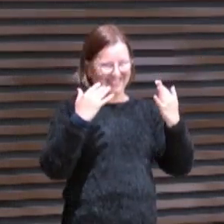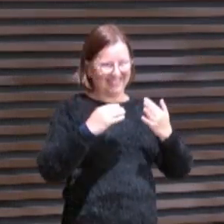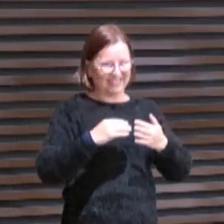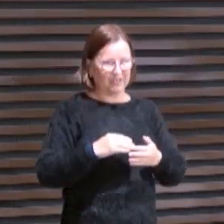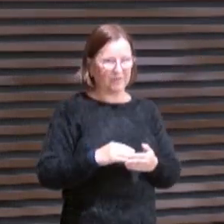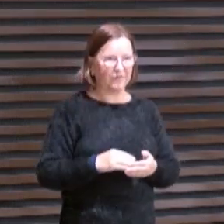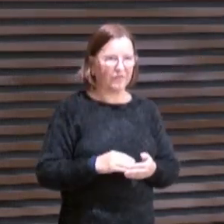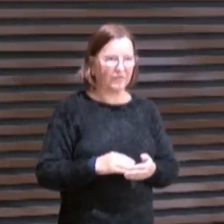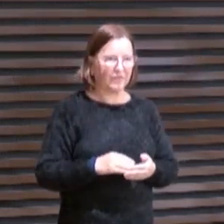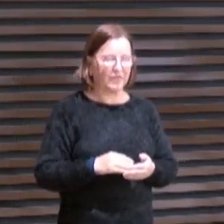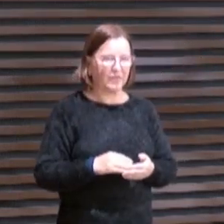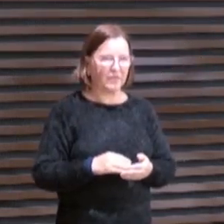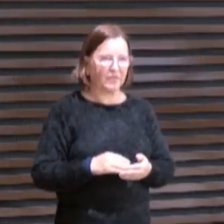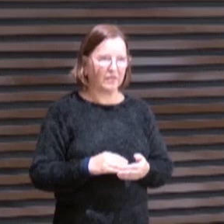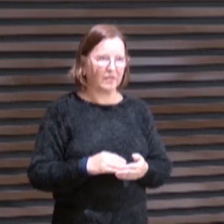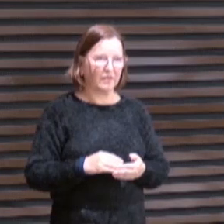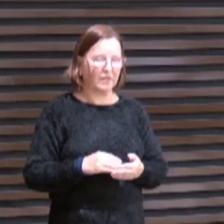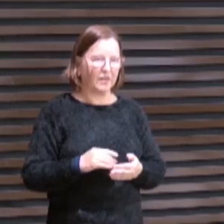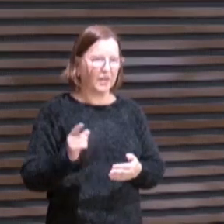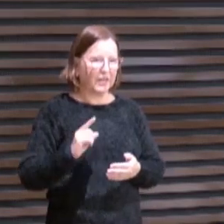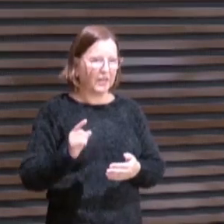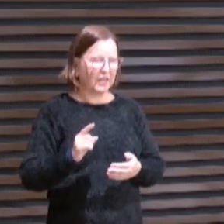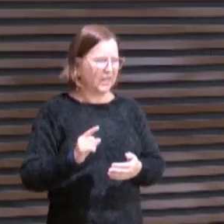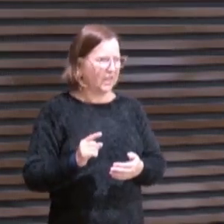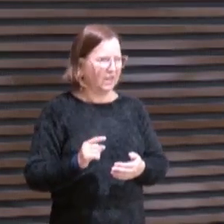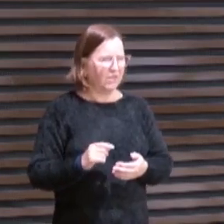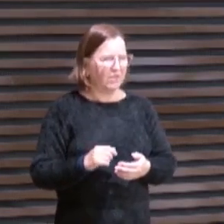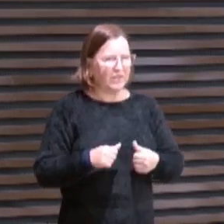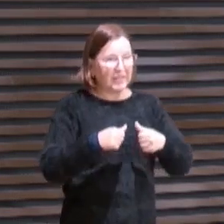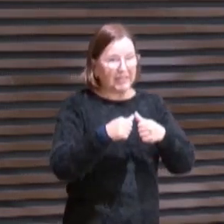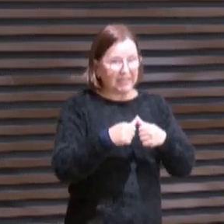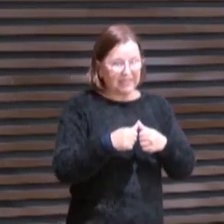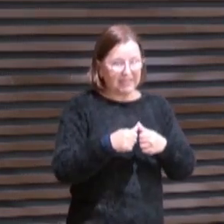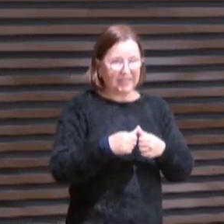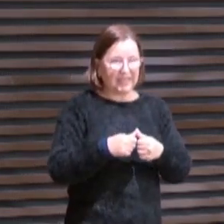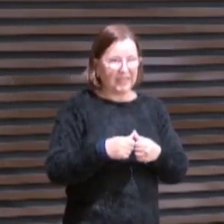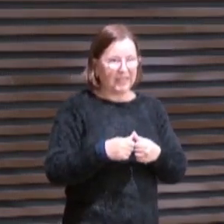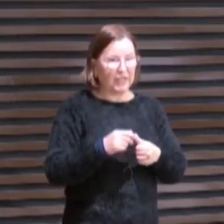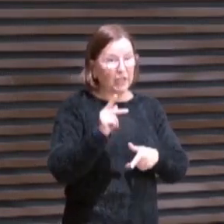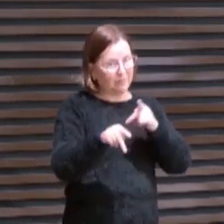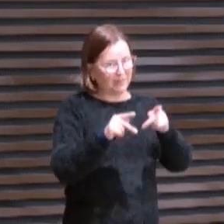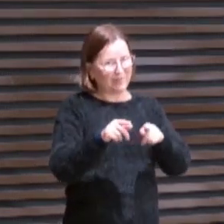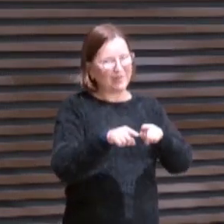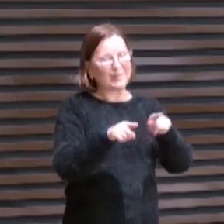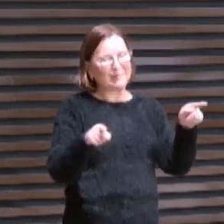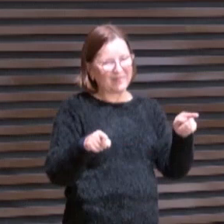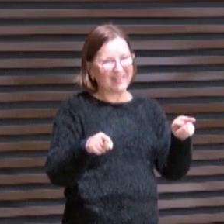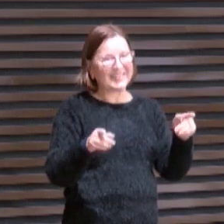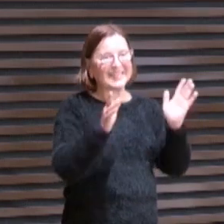é monopólio de reverendos e de padres e é monopólio de Jesus